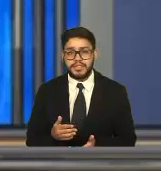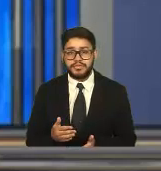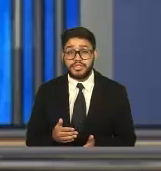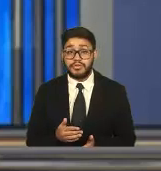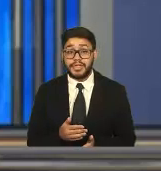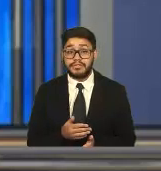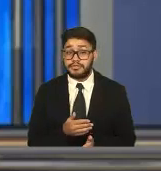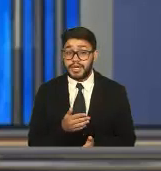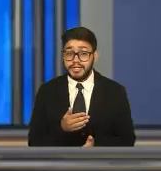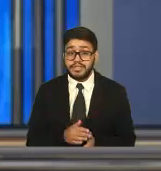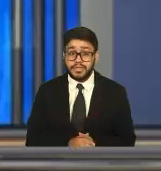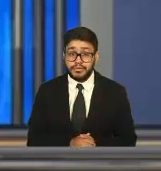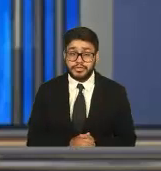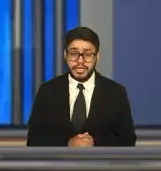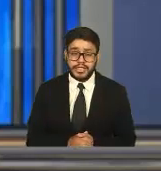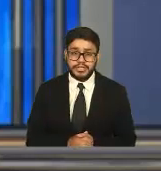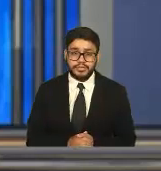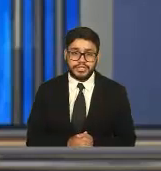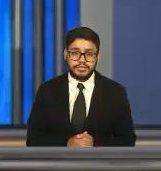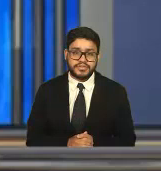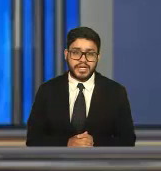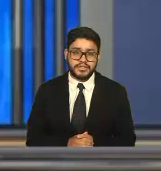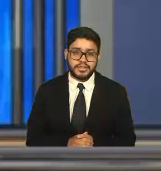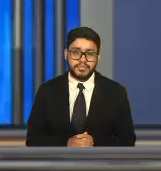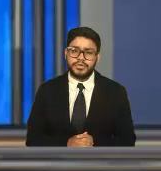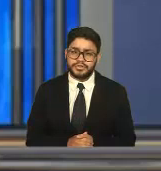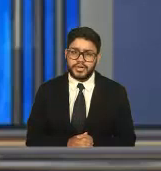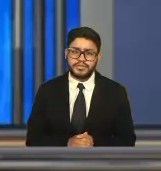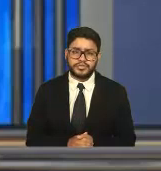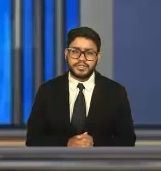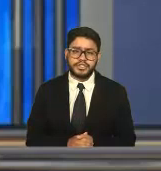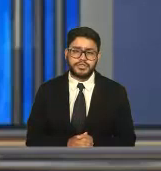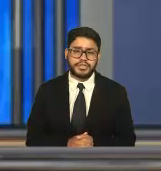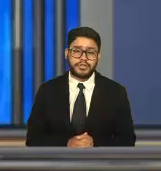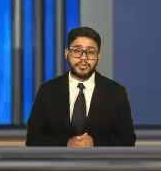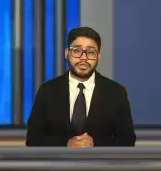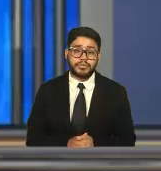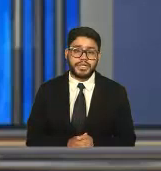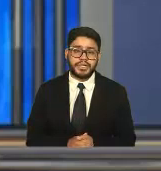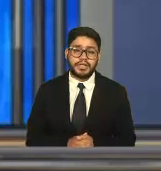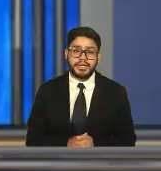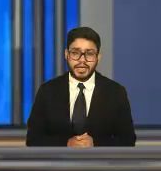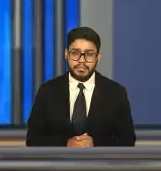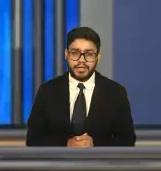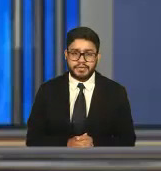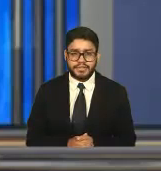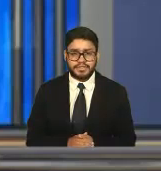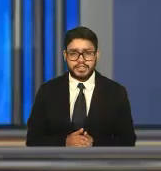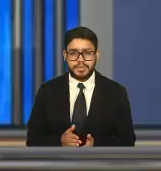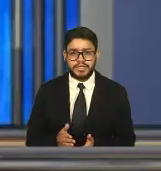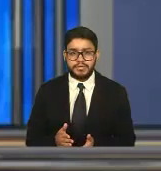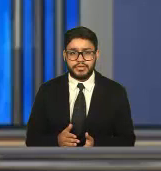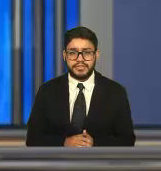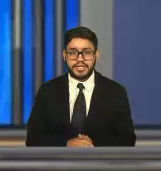gostar simplesmente nos recomende aos parentes e amigos de duas redes sociais pois nós e toda diretoria do portal brincar quer